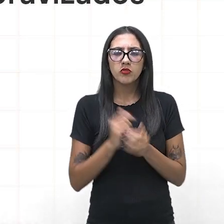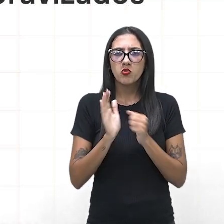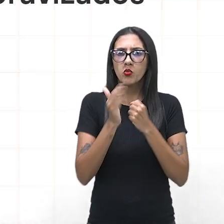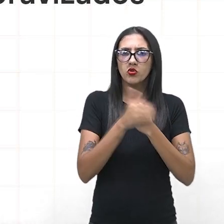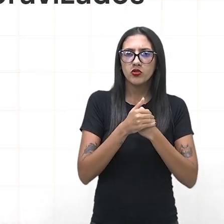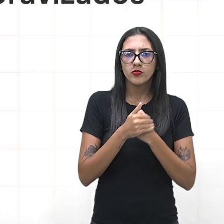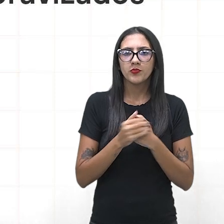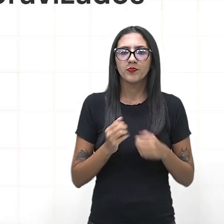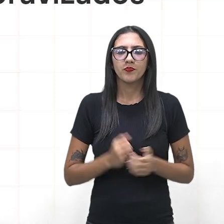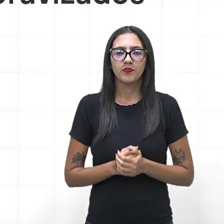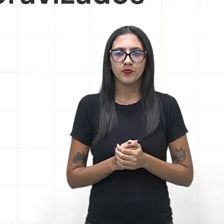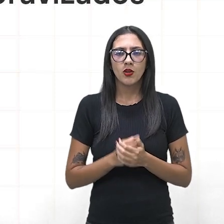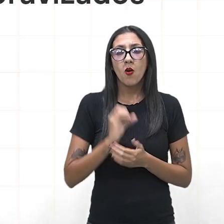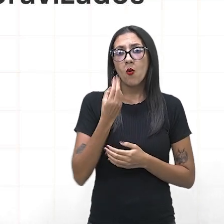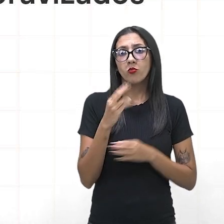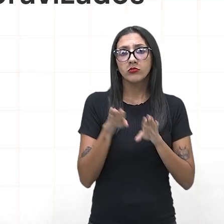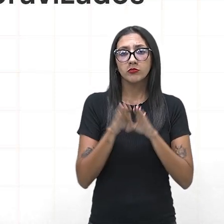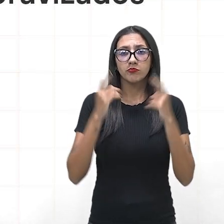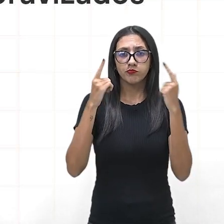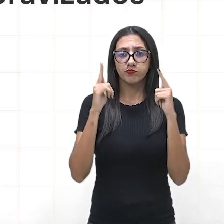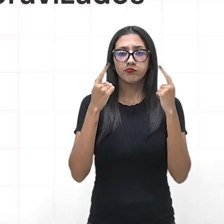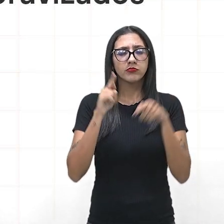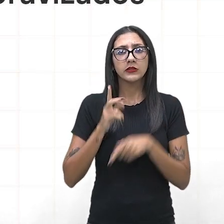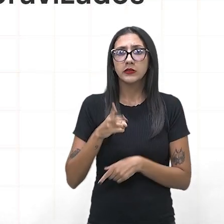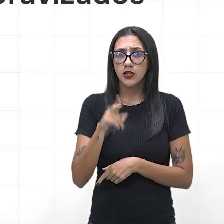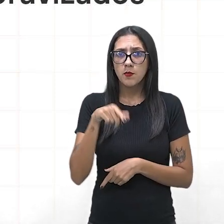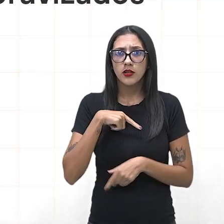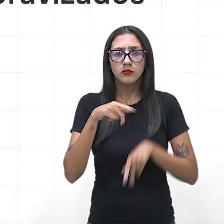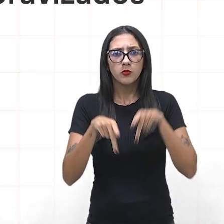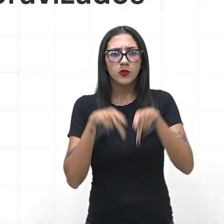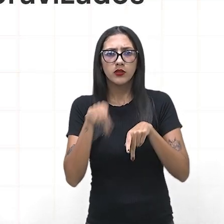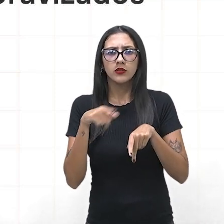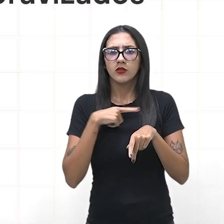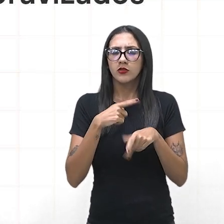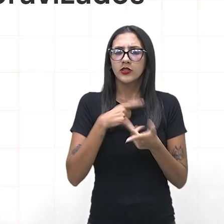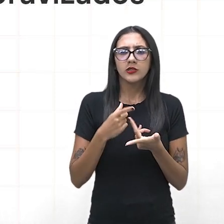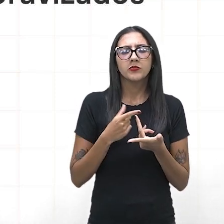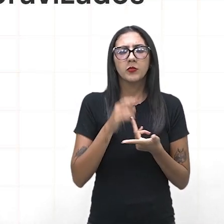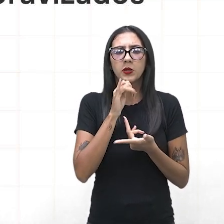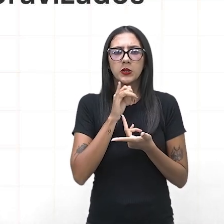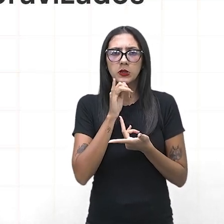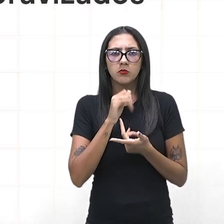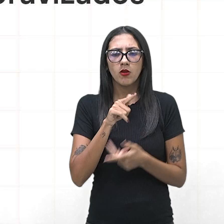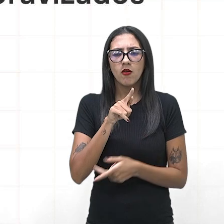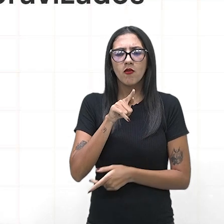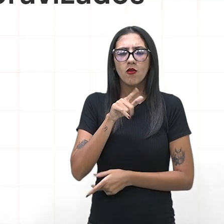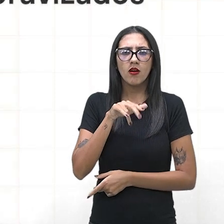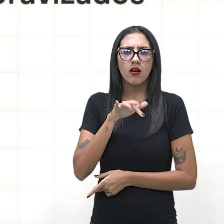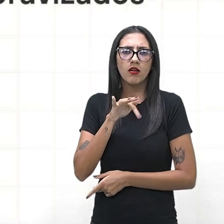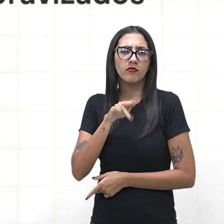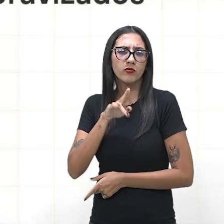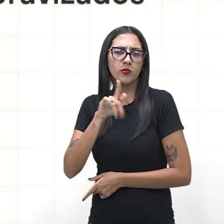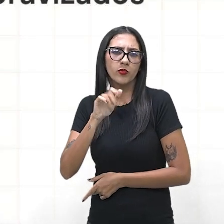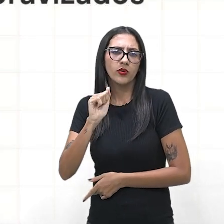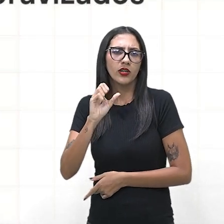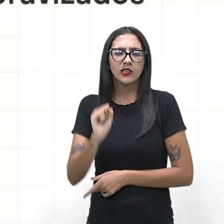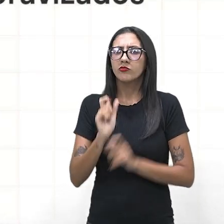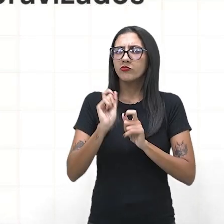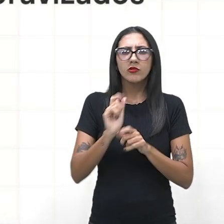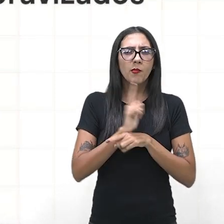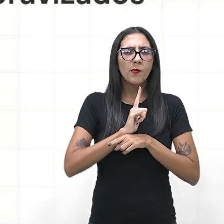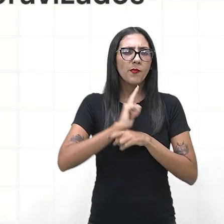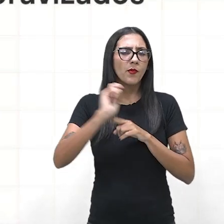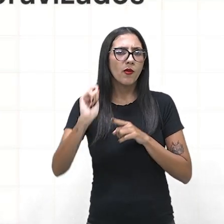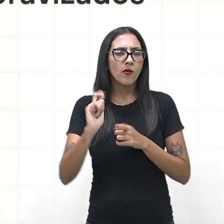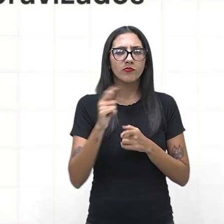escravizados demonstraram diversas vezes sua insatisfação. Fuga, obviamente vocês devem imaginar, a fuga